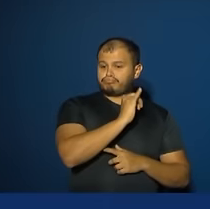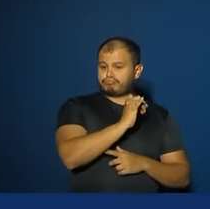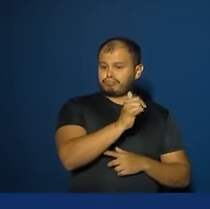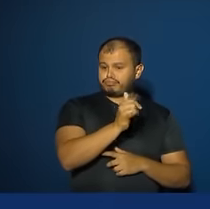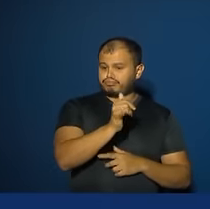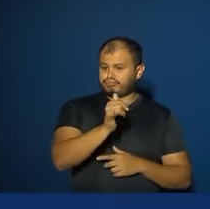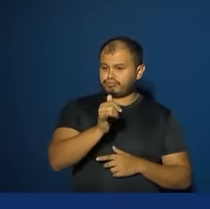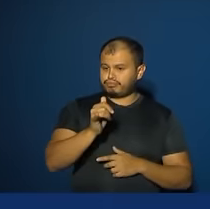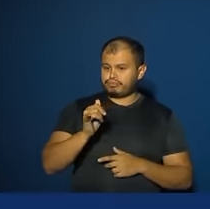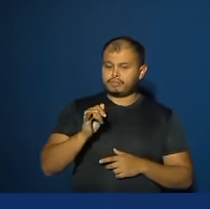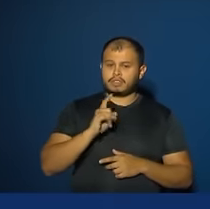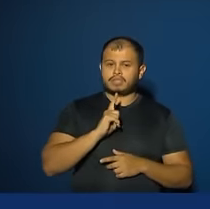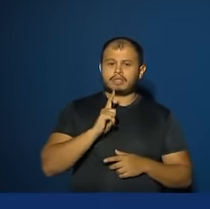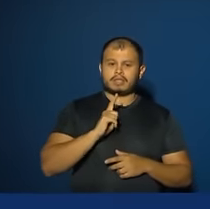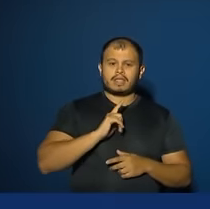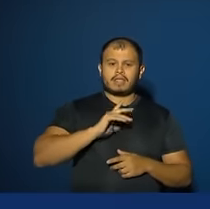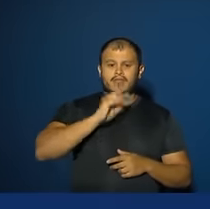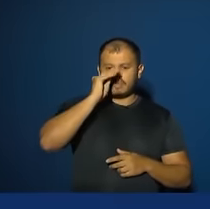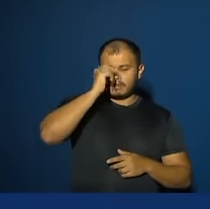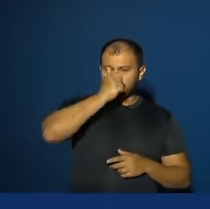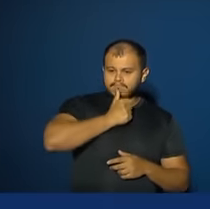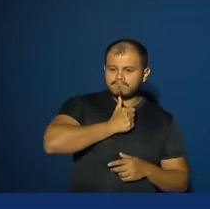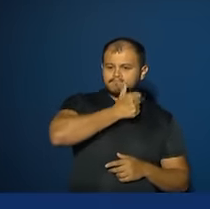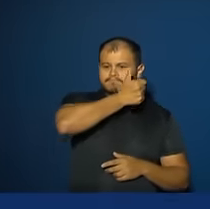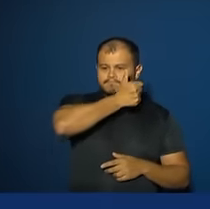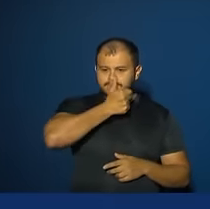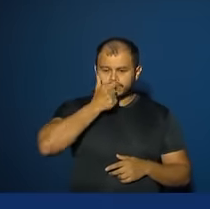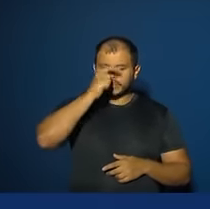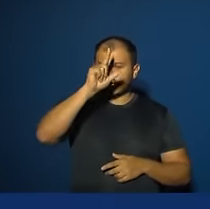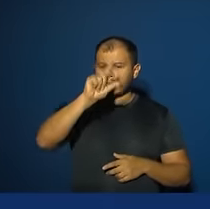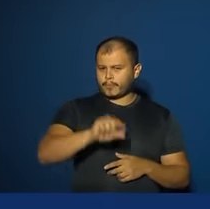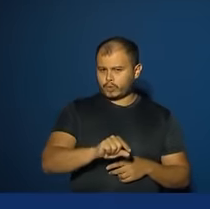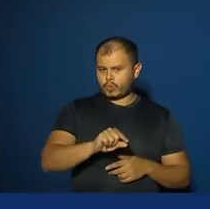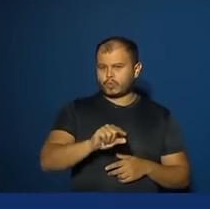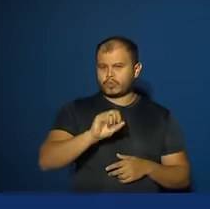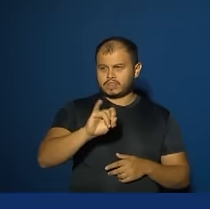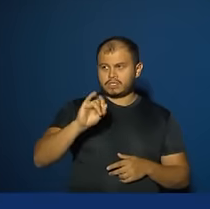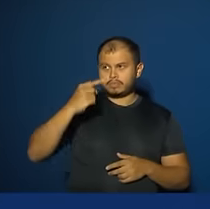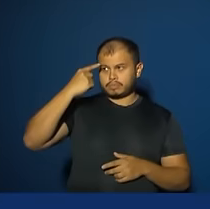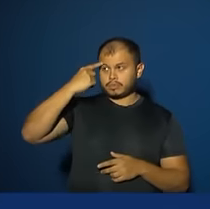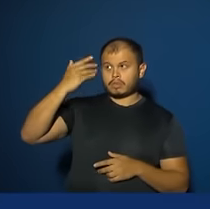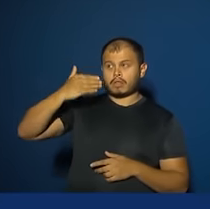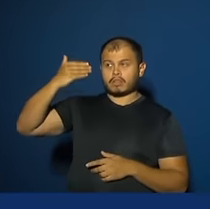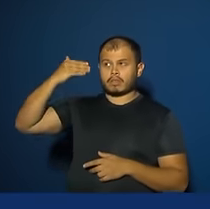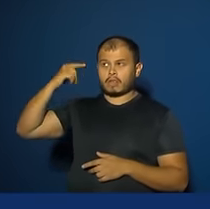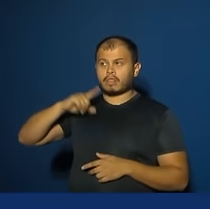que o sacrifício foi muito menor do que se imaginava no começo da história.